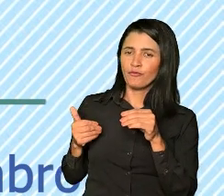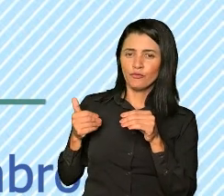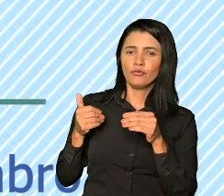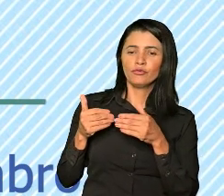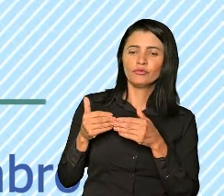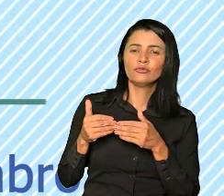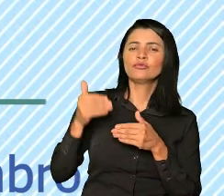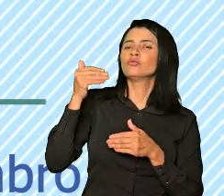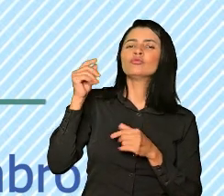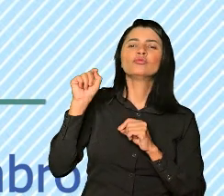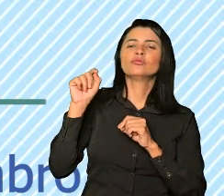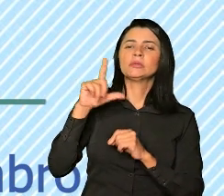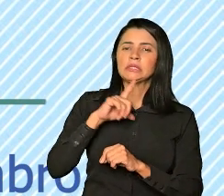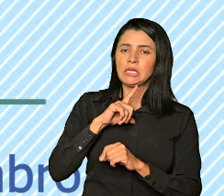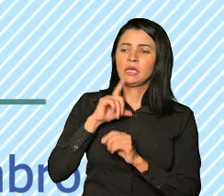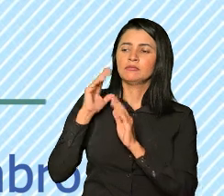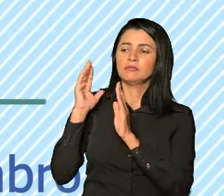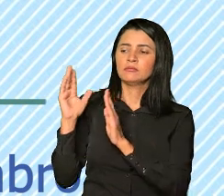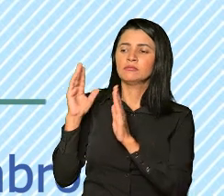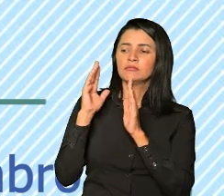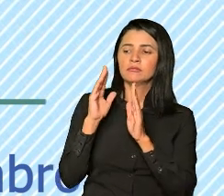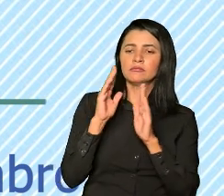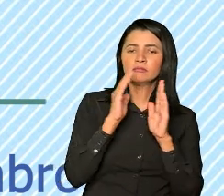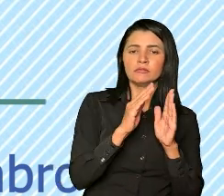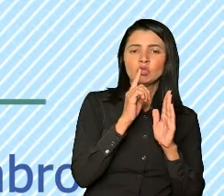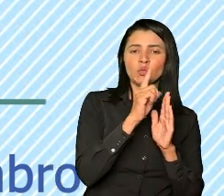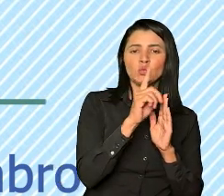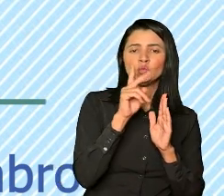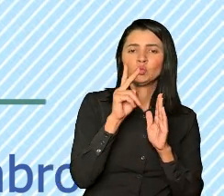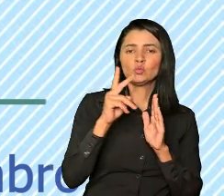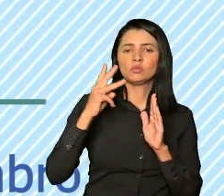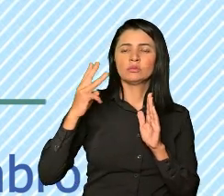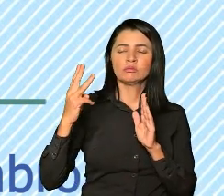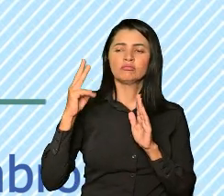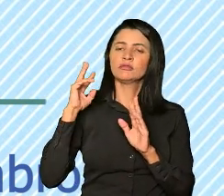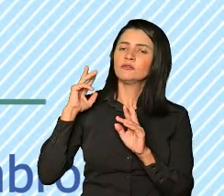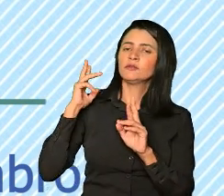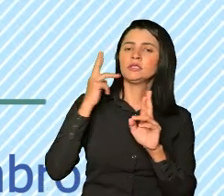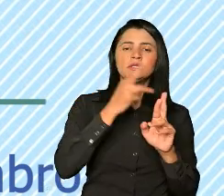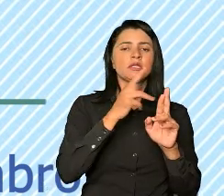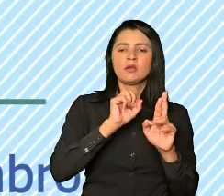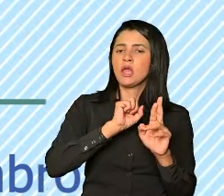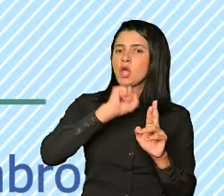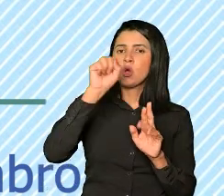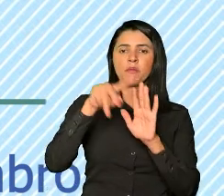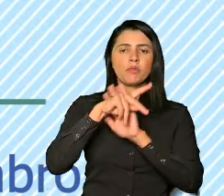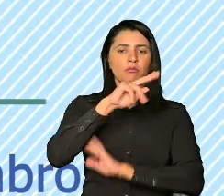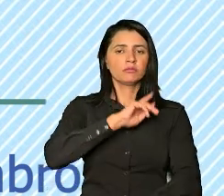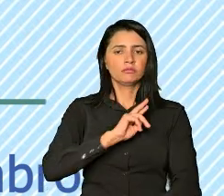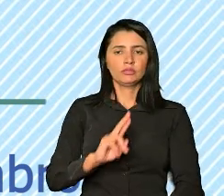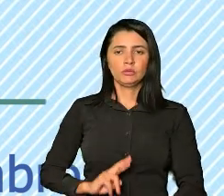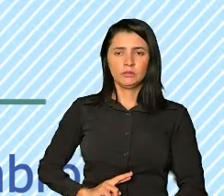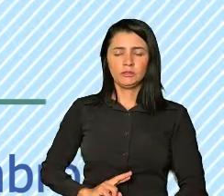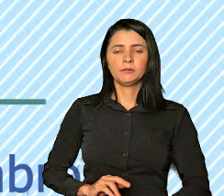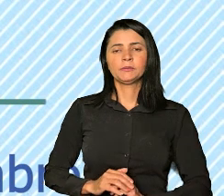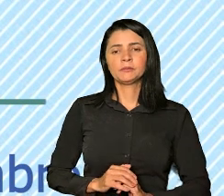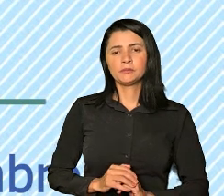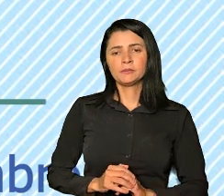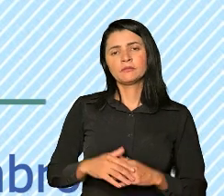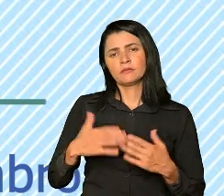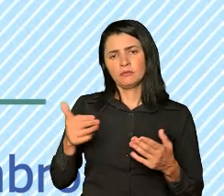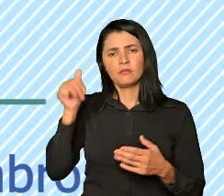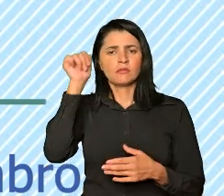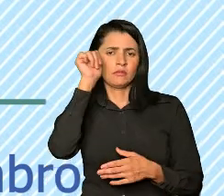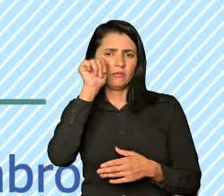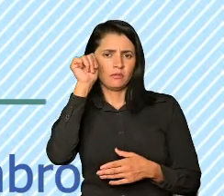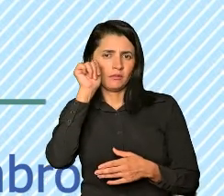parede, existem 3 quadros que referenciam os heróis republicanos. Embora as